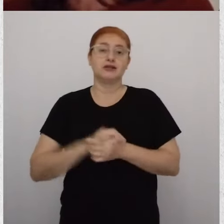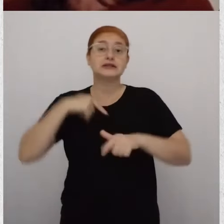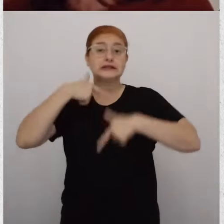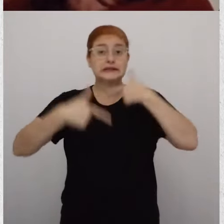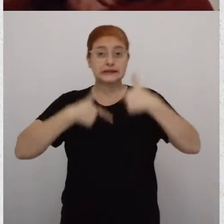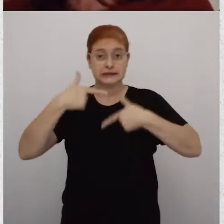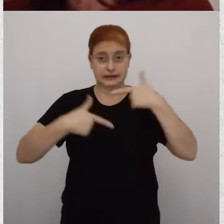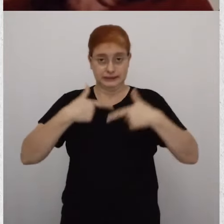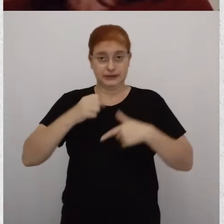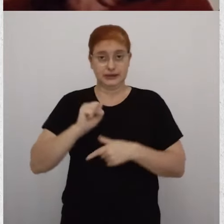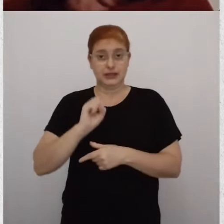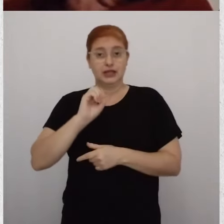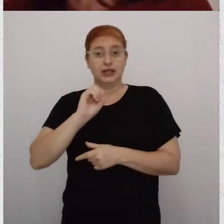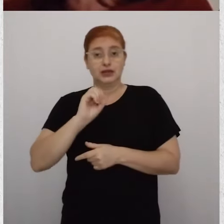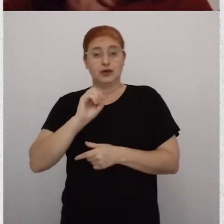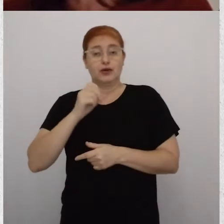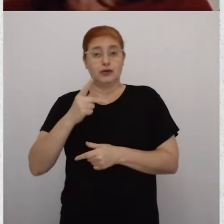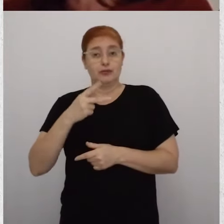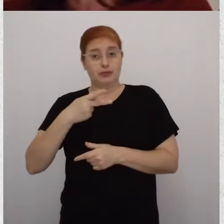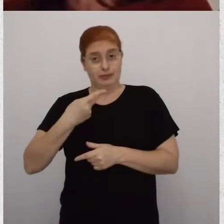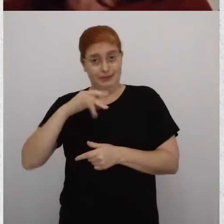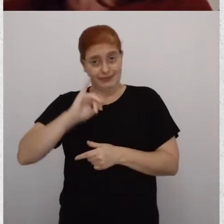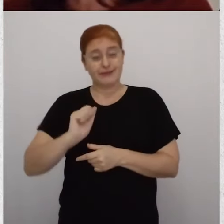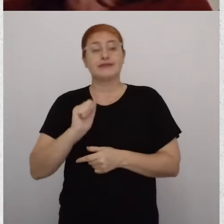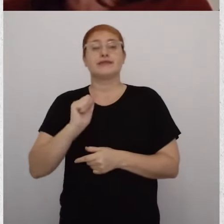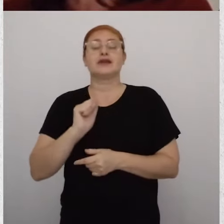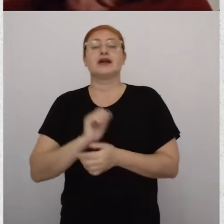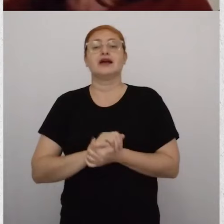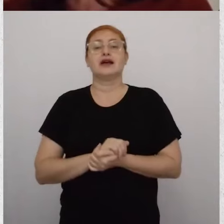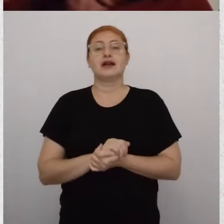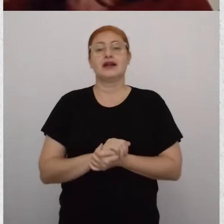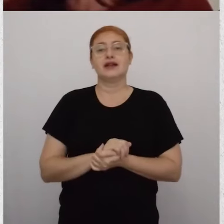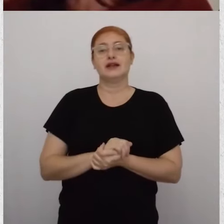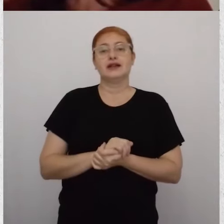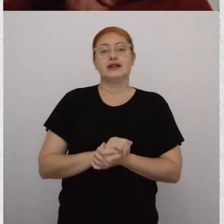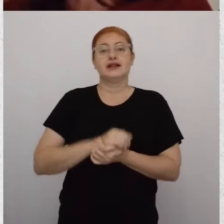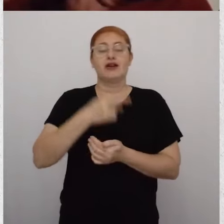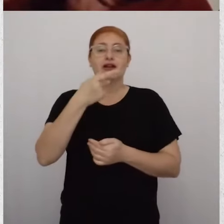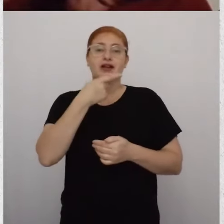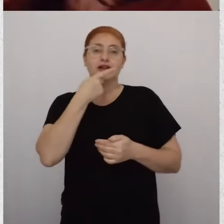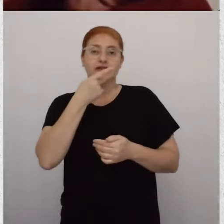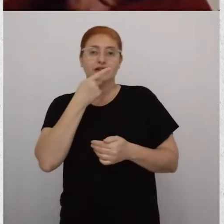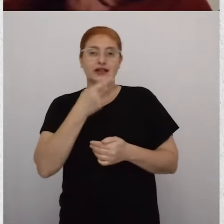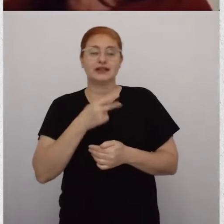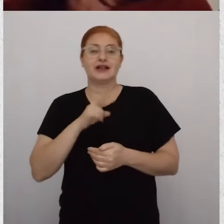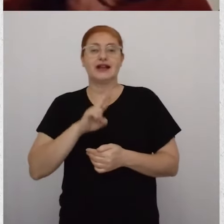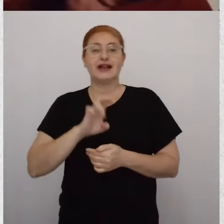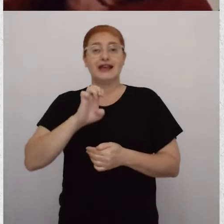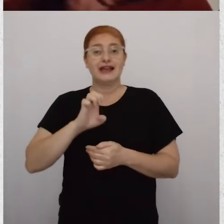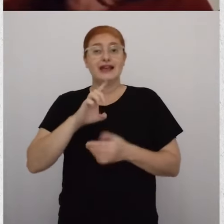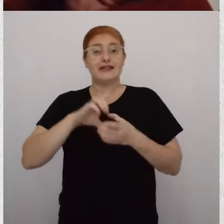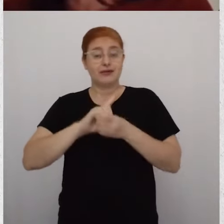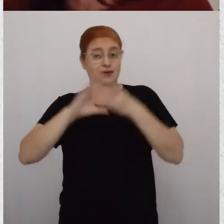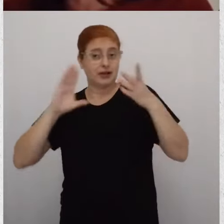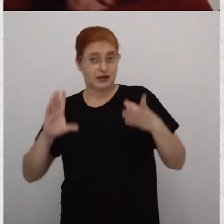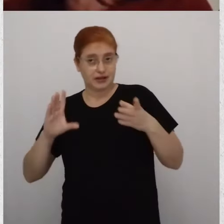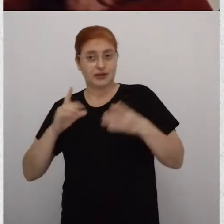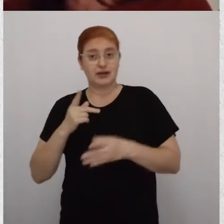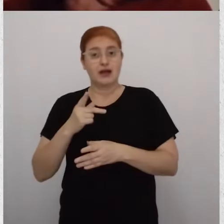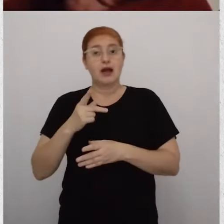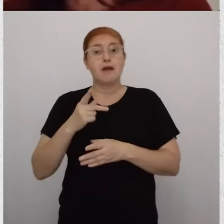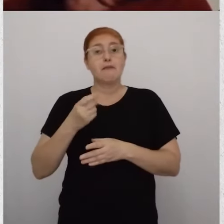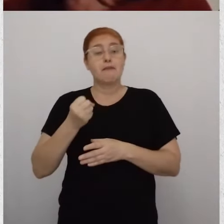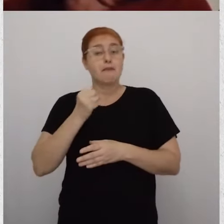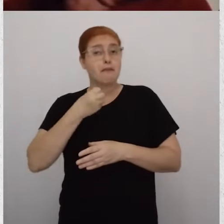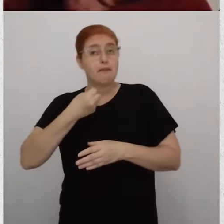trabalho da Sofia, ela pega o período da chamada redemocratização, pós-ditadura militar no